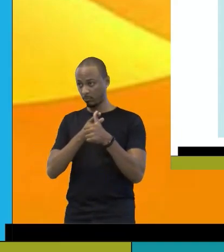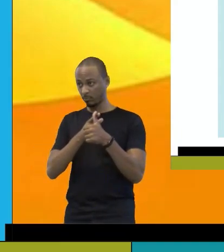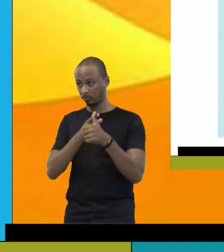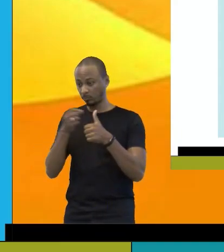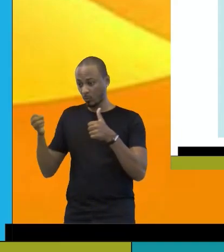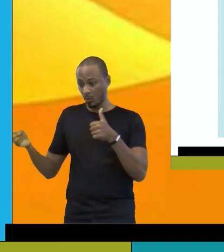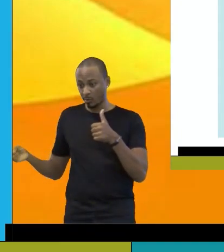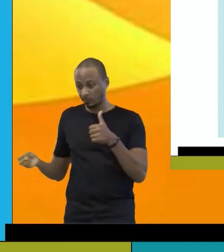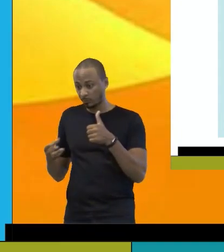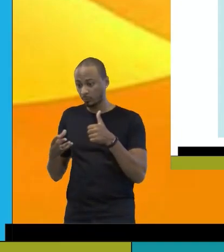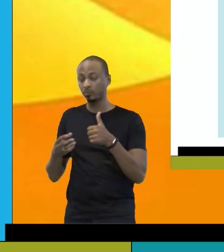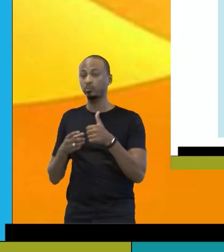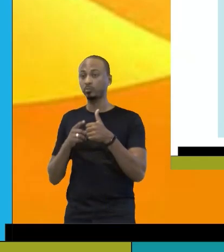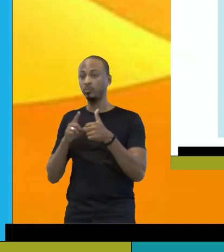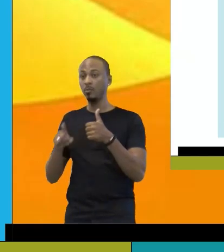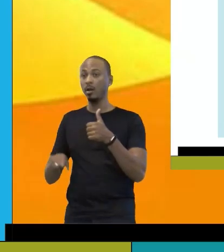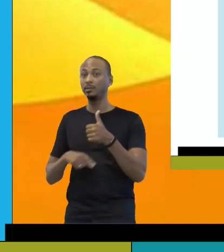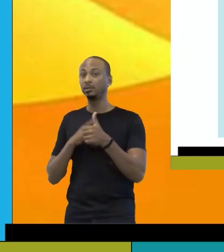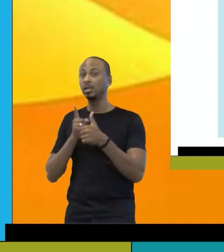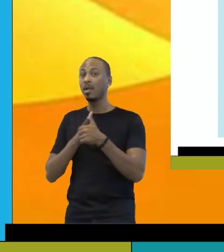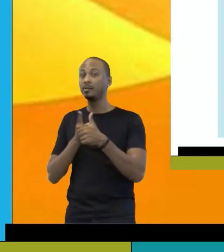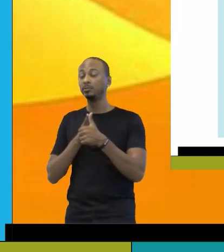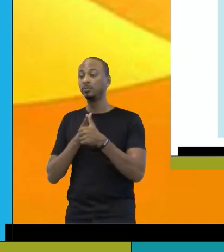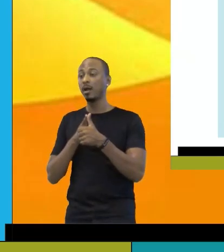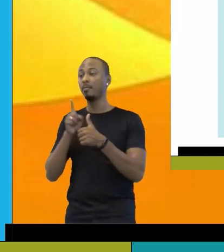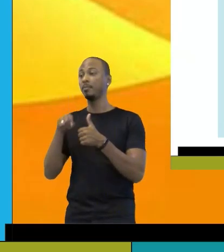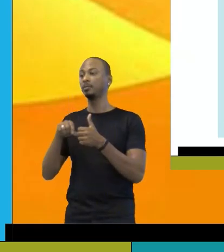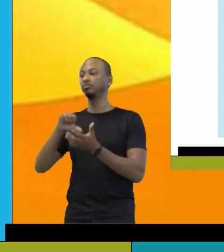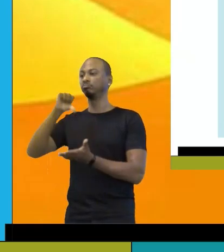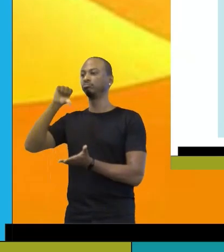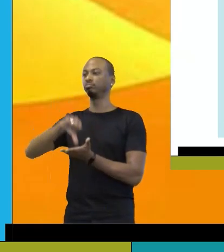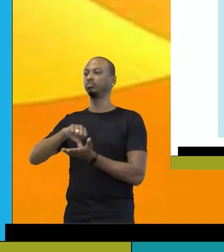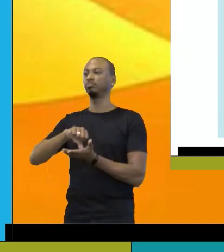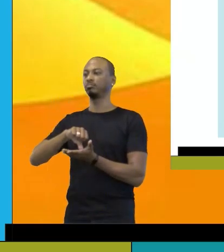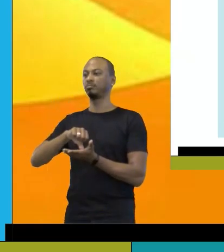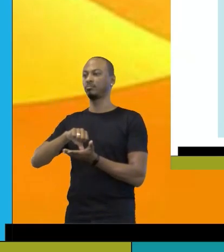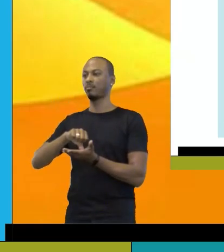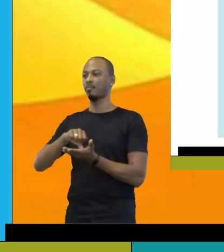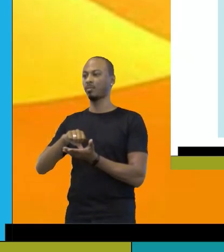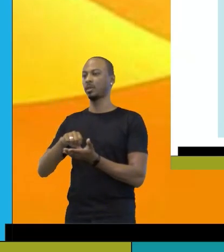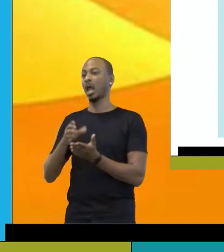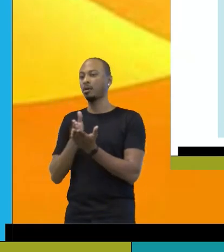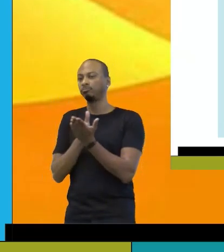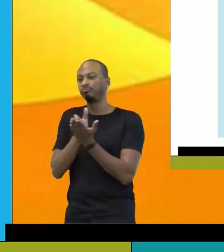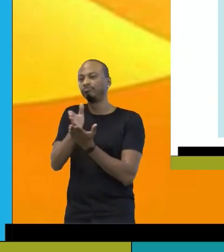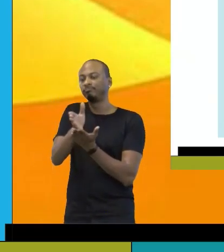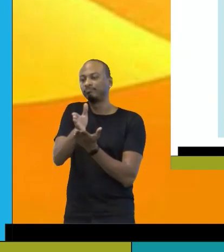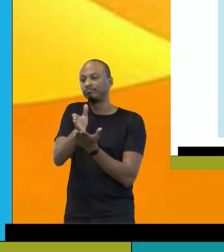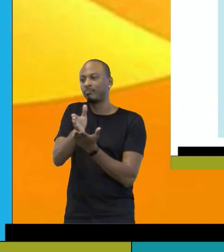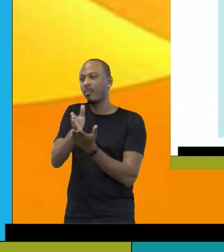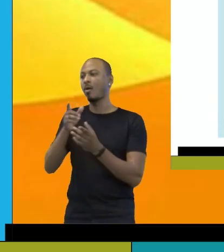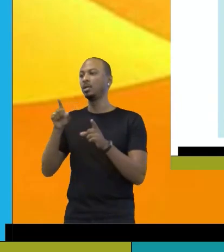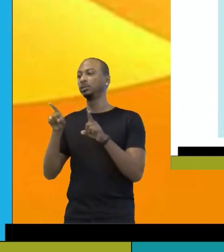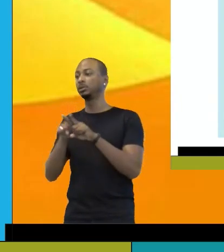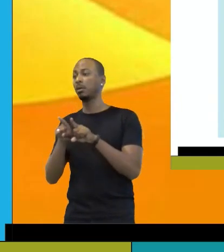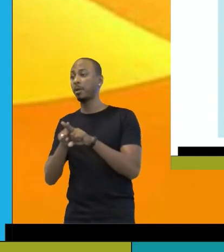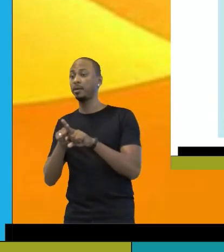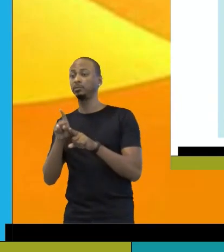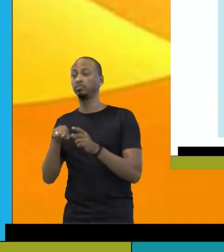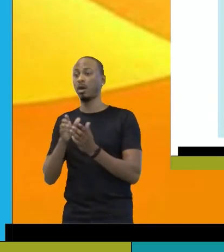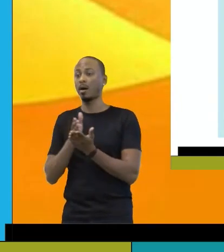Que ele foi o primeiro Estado centralizado. A descentralização que marcou o